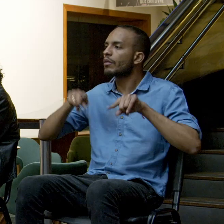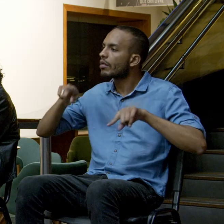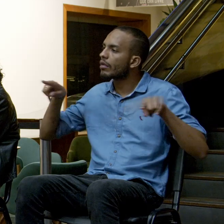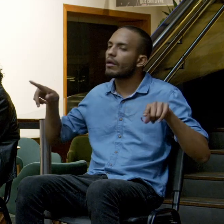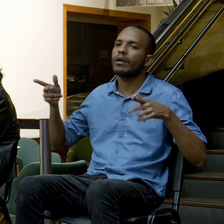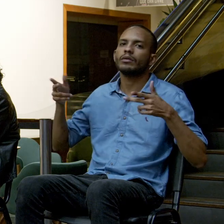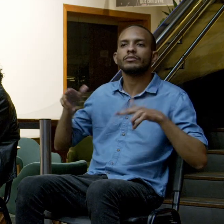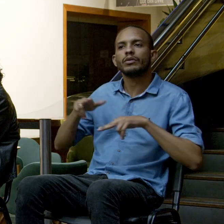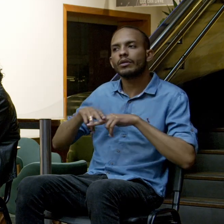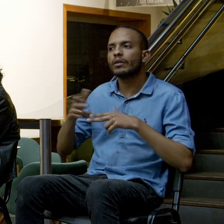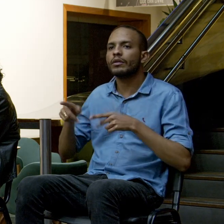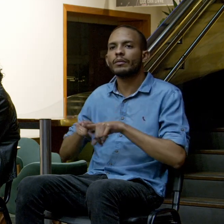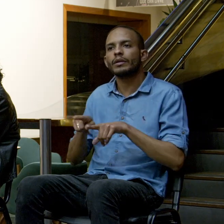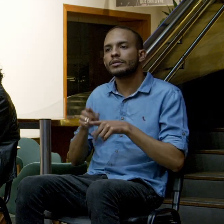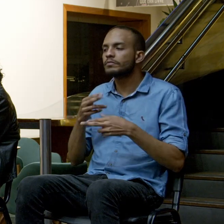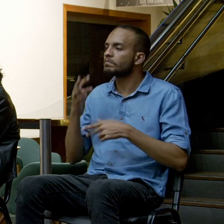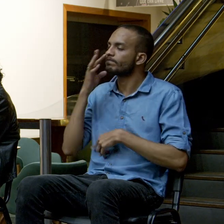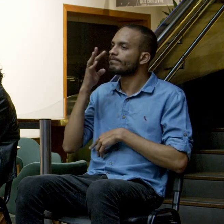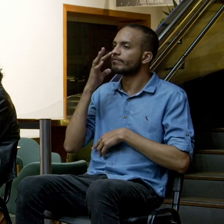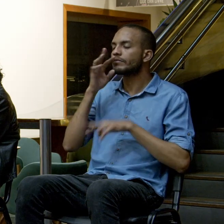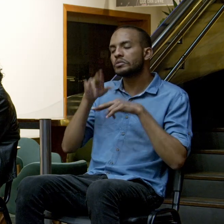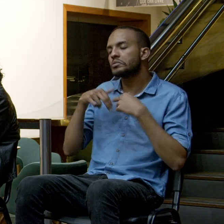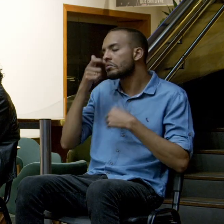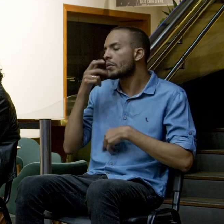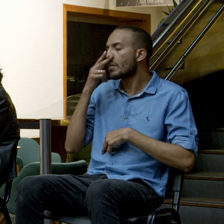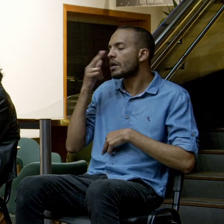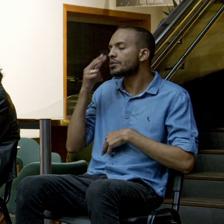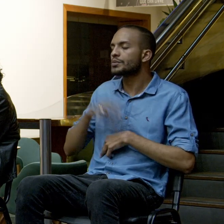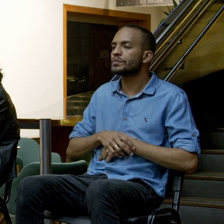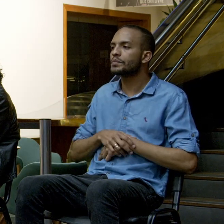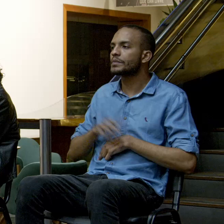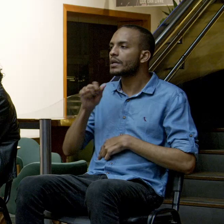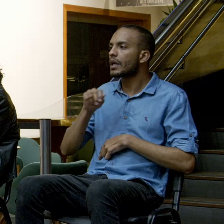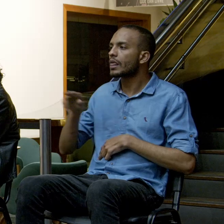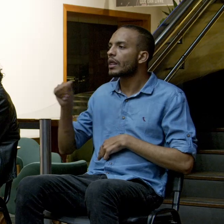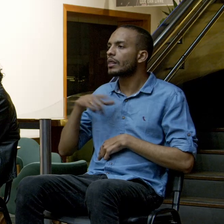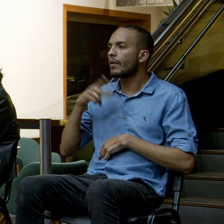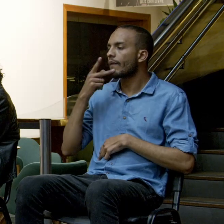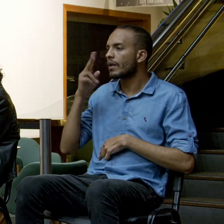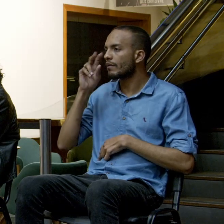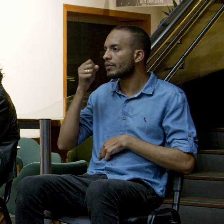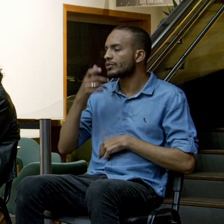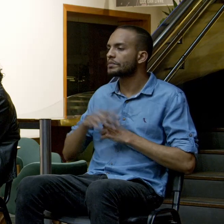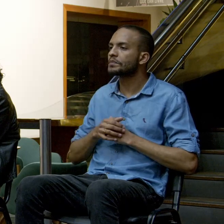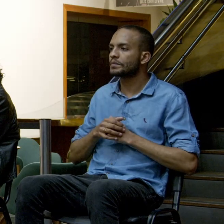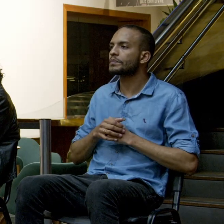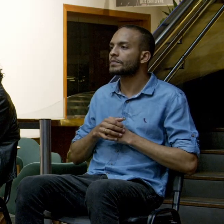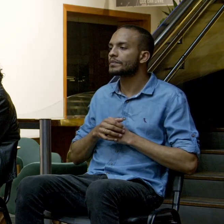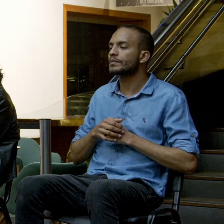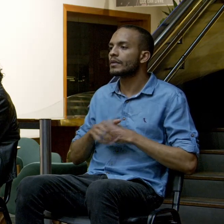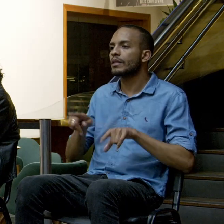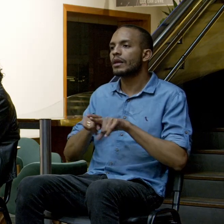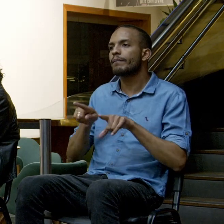acento. Os trabalhos sonoros são muito interessantes por isso, eu acho, assim. A Ana tem uma fala muito forte, né?